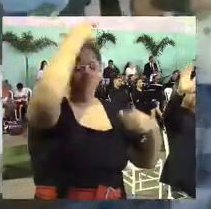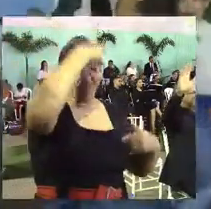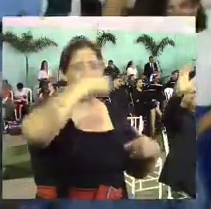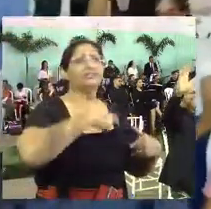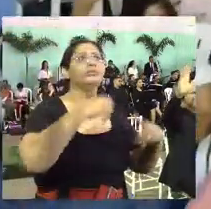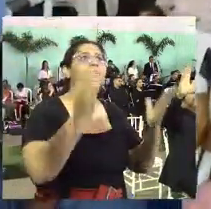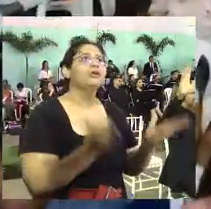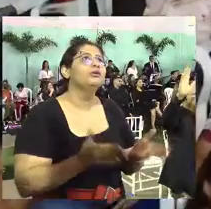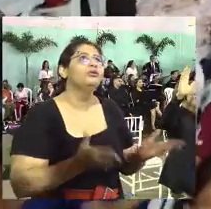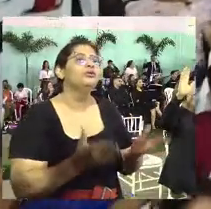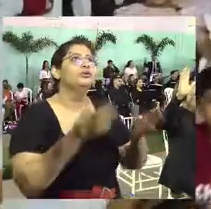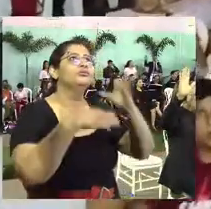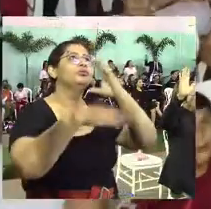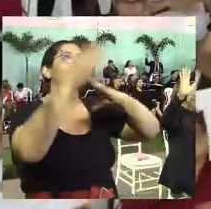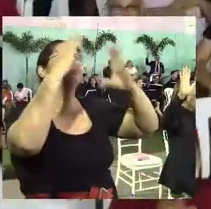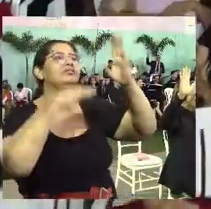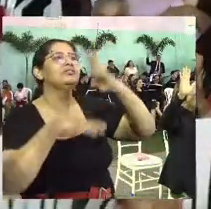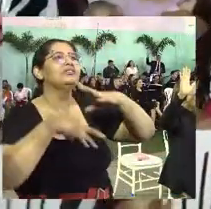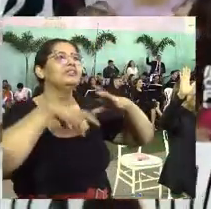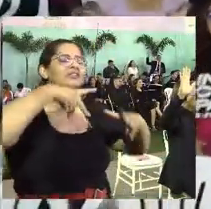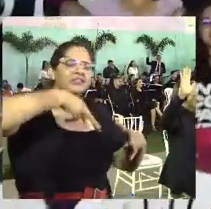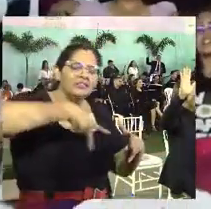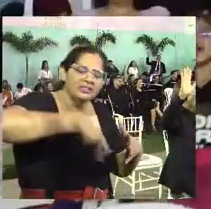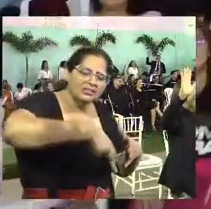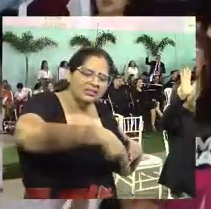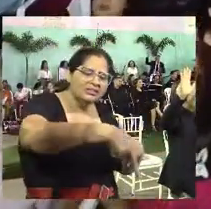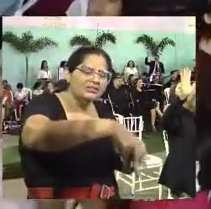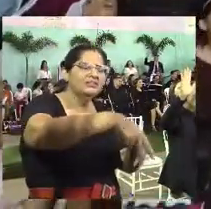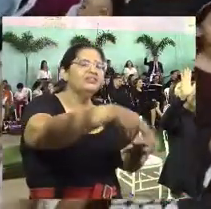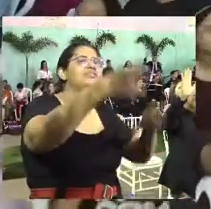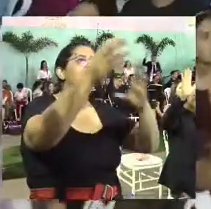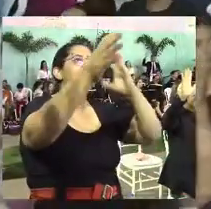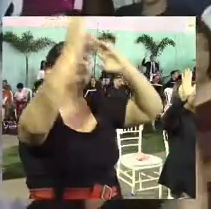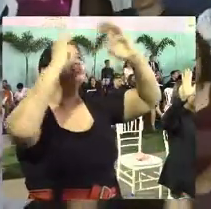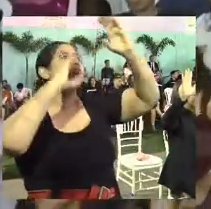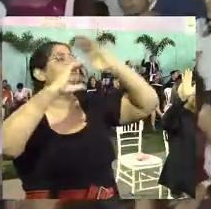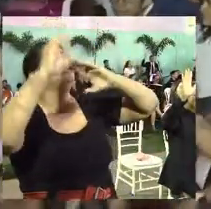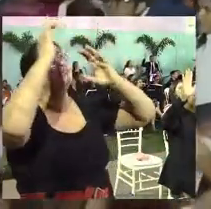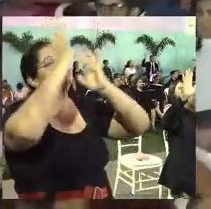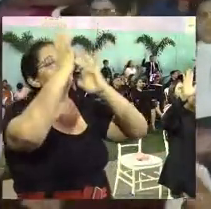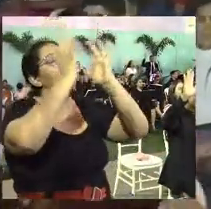Senhor se nós caminhamos é para te adorar Jesus